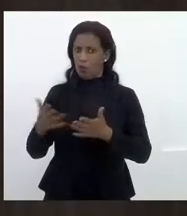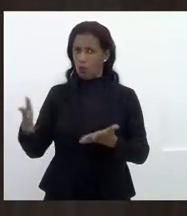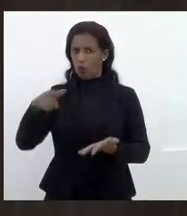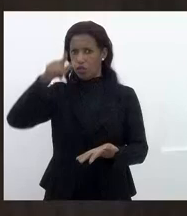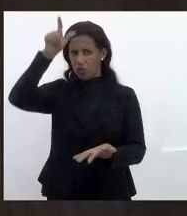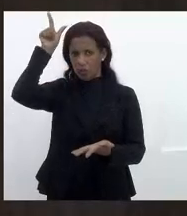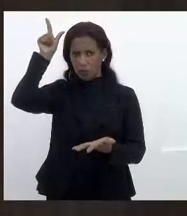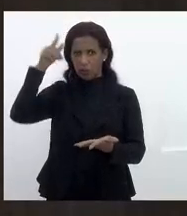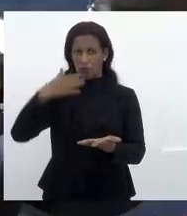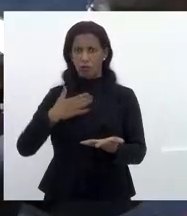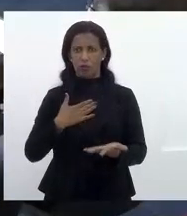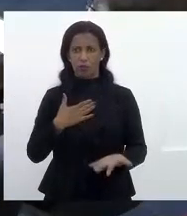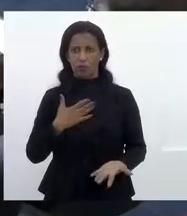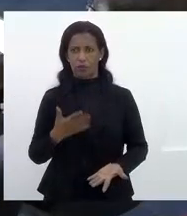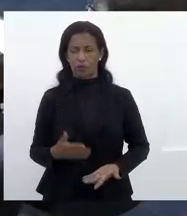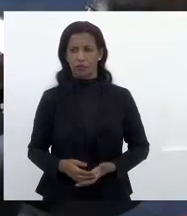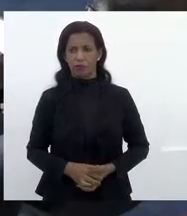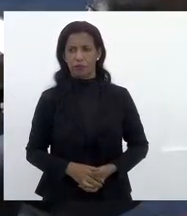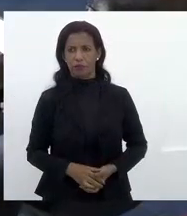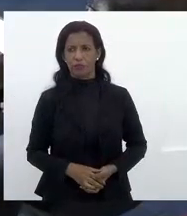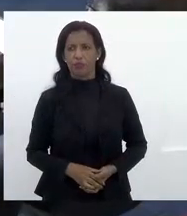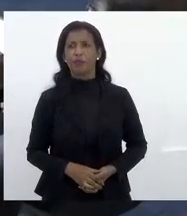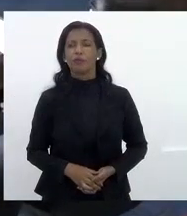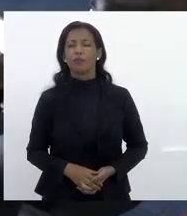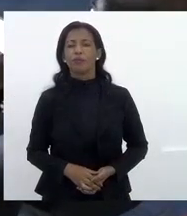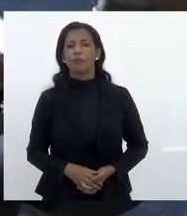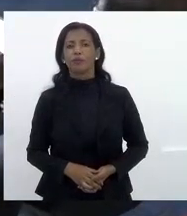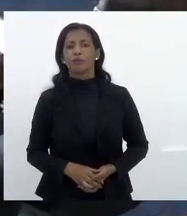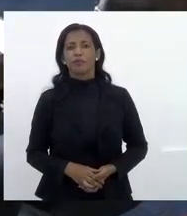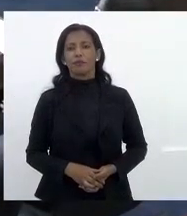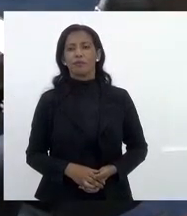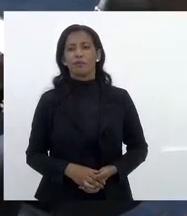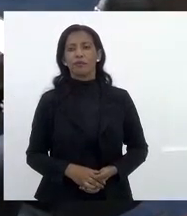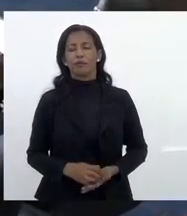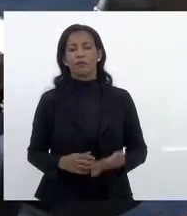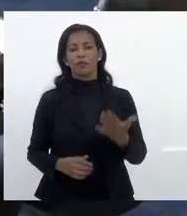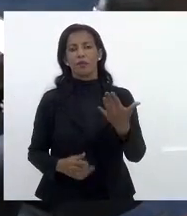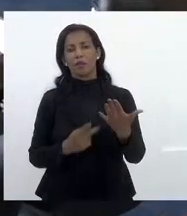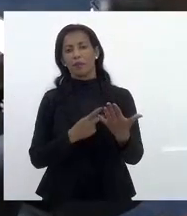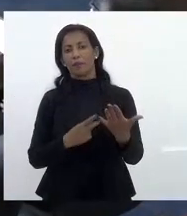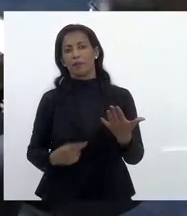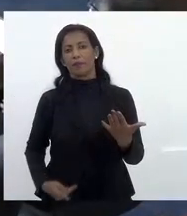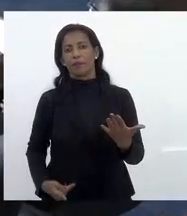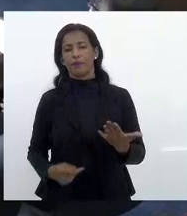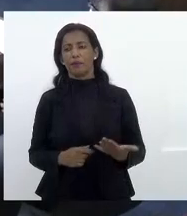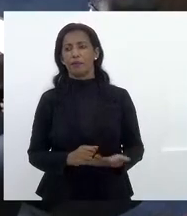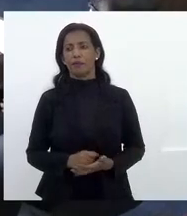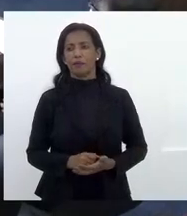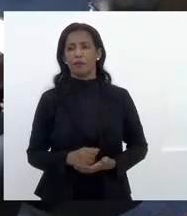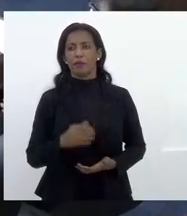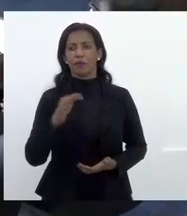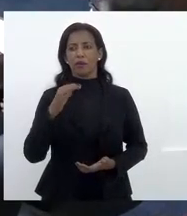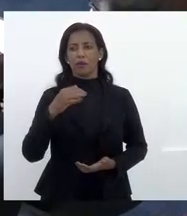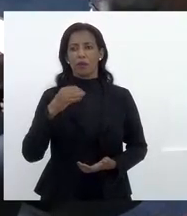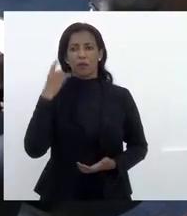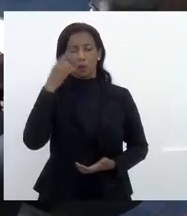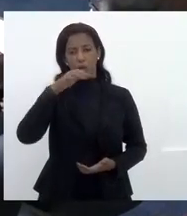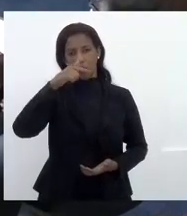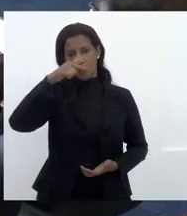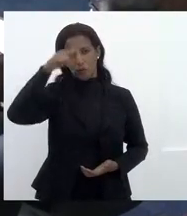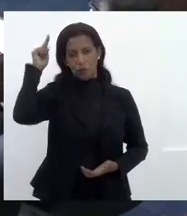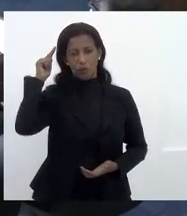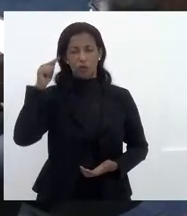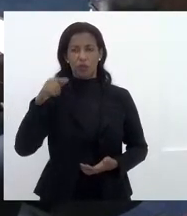Muito obrigado o resultado será fêmea o seu presidente do lado dos Paulo na senhores